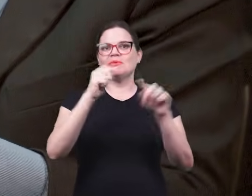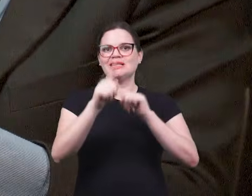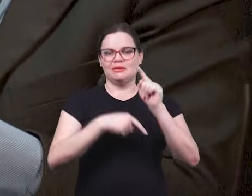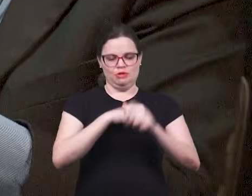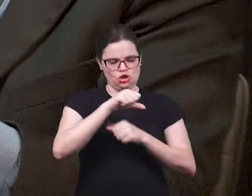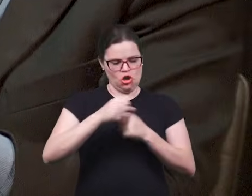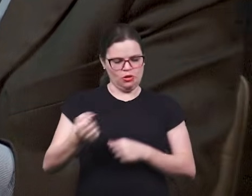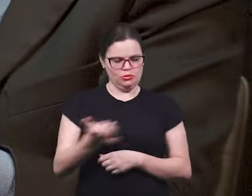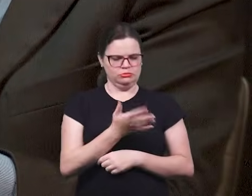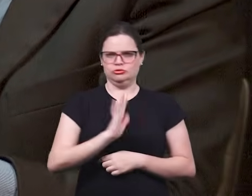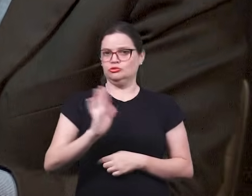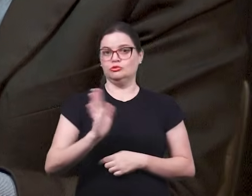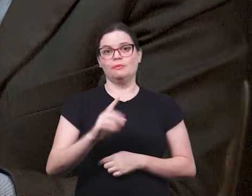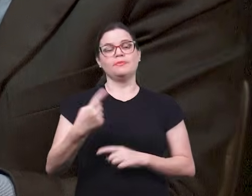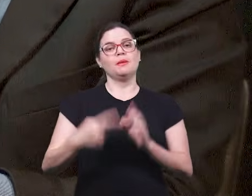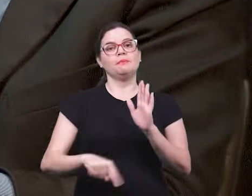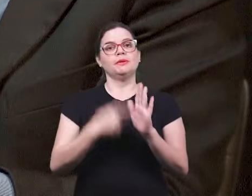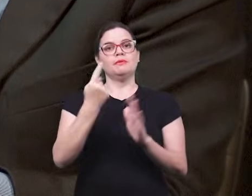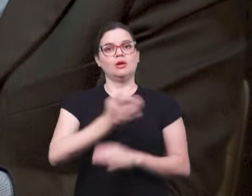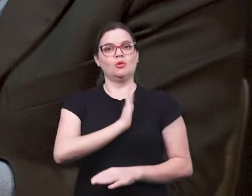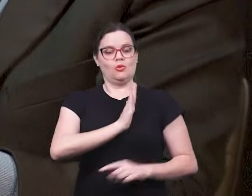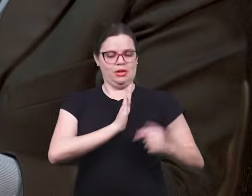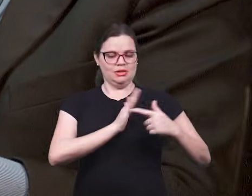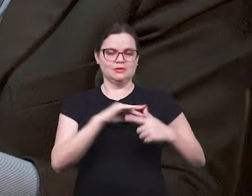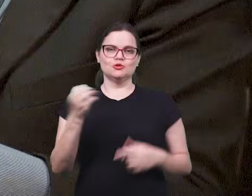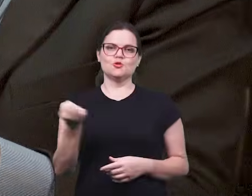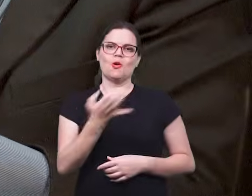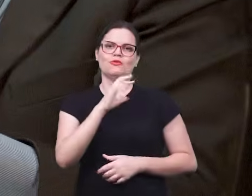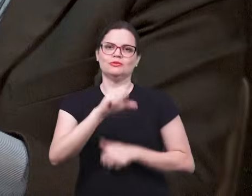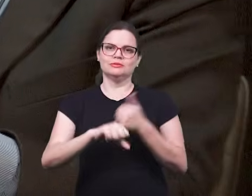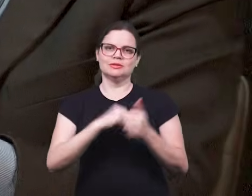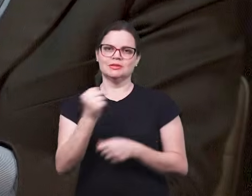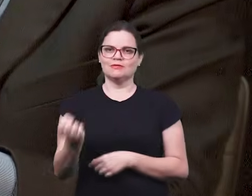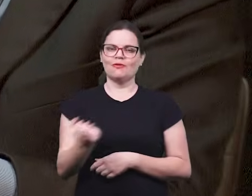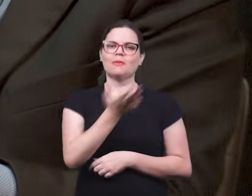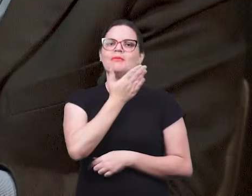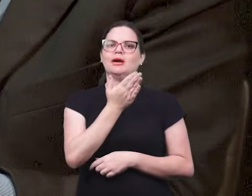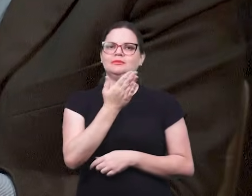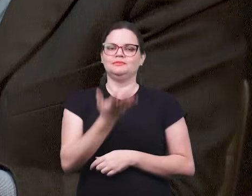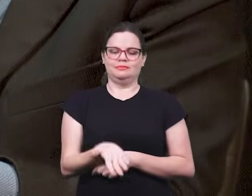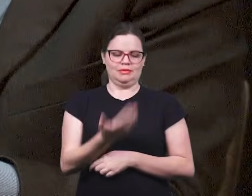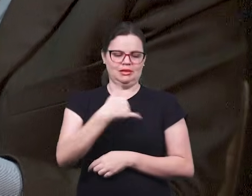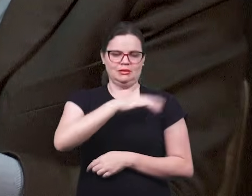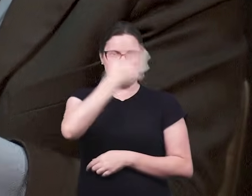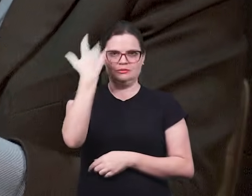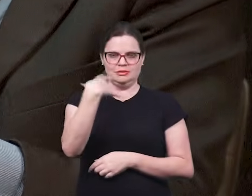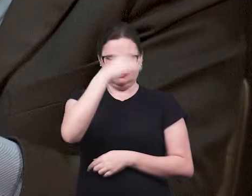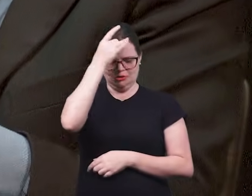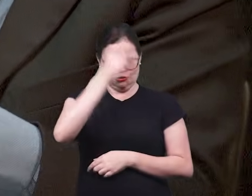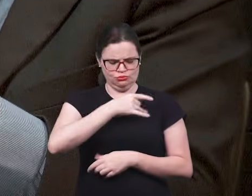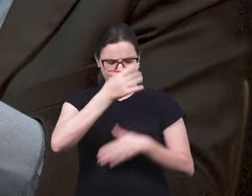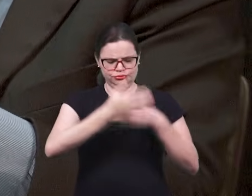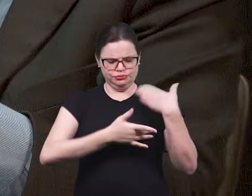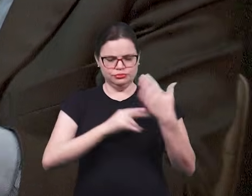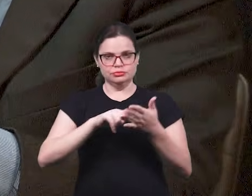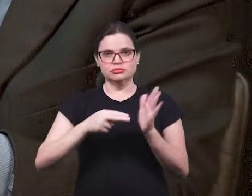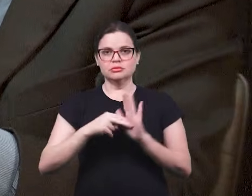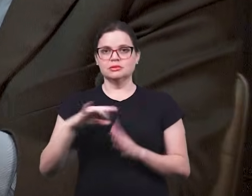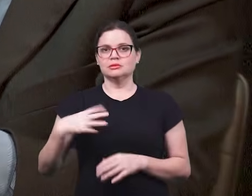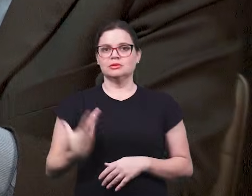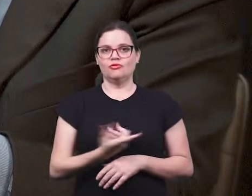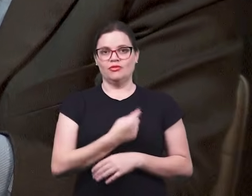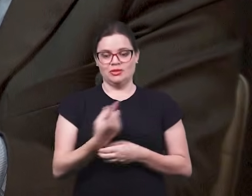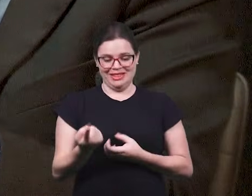vos darei um coração novo e porei dentro de vós um espírito novo. Então isso é a salvação, é lá